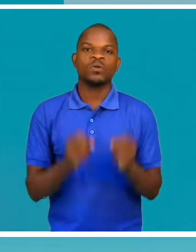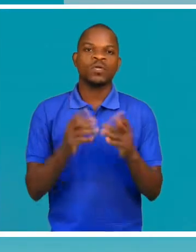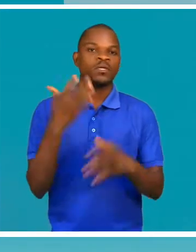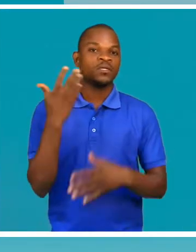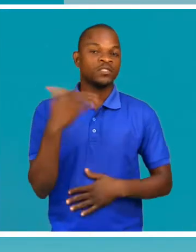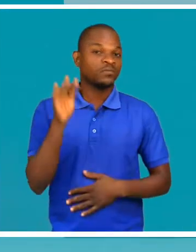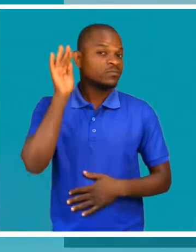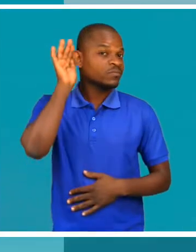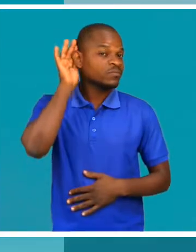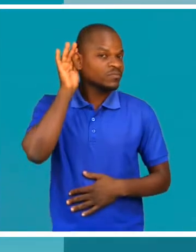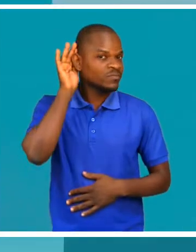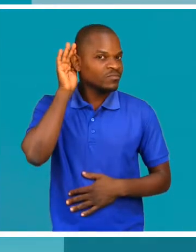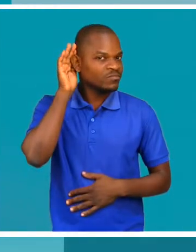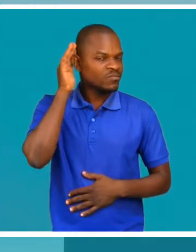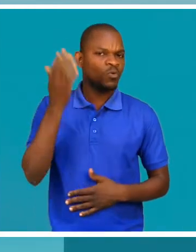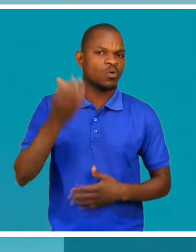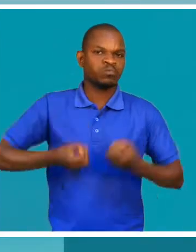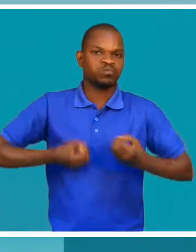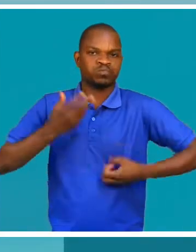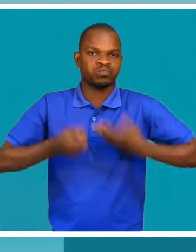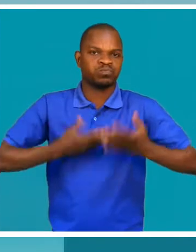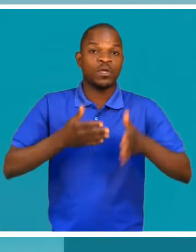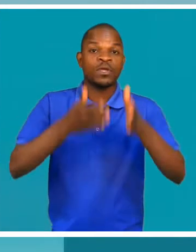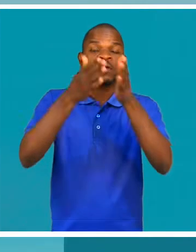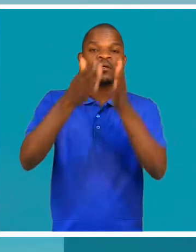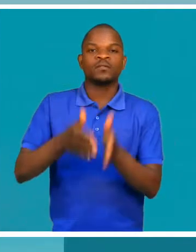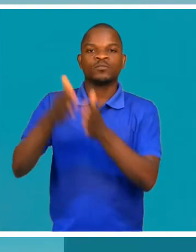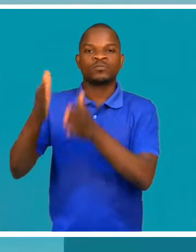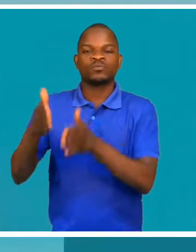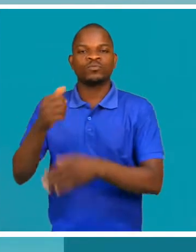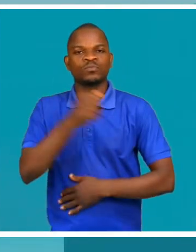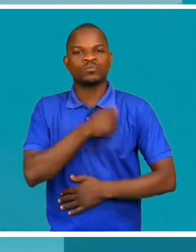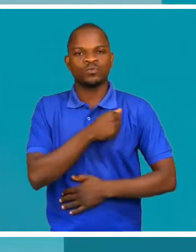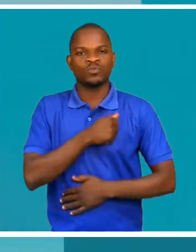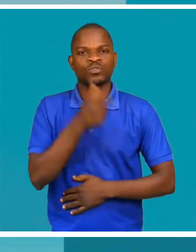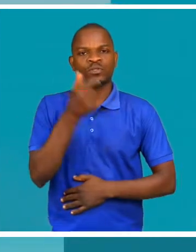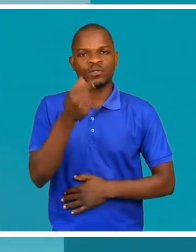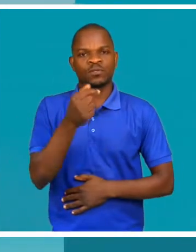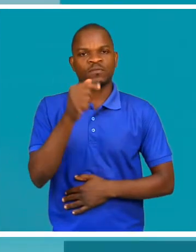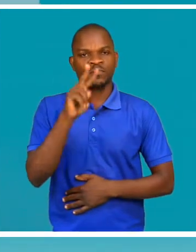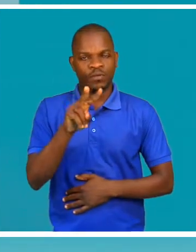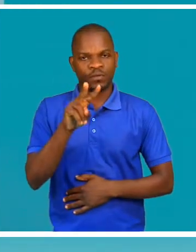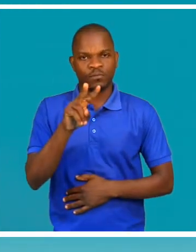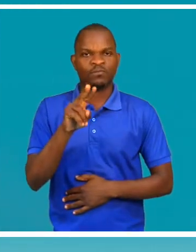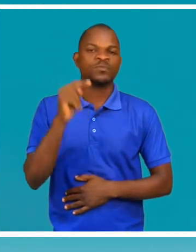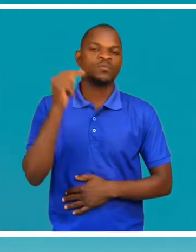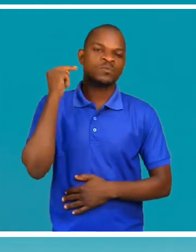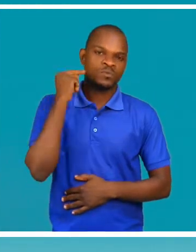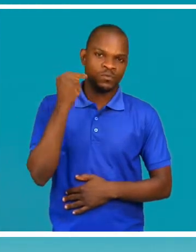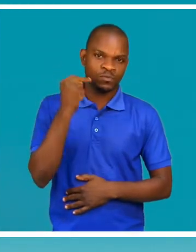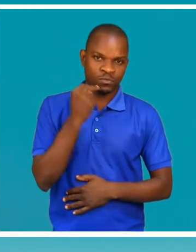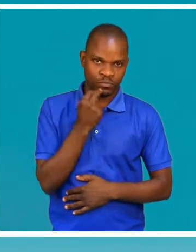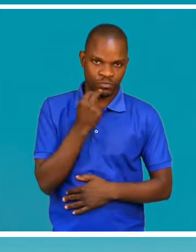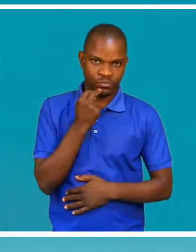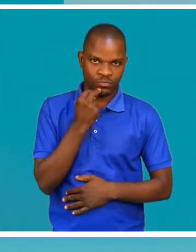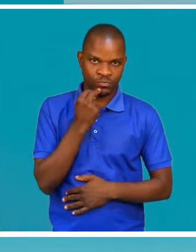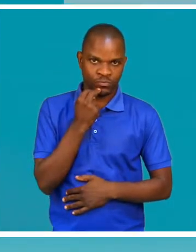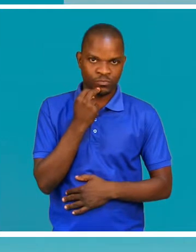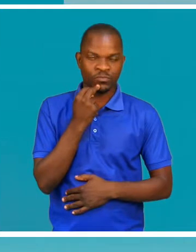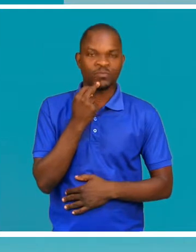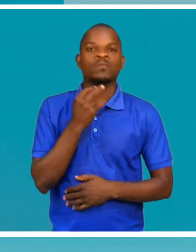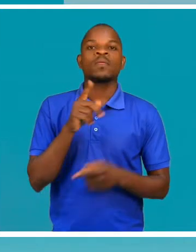Acompanhamos as declarações daqueles que são os amantes, os telespectadores. Há sido do programa da